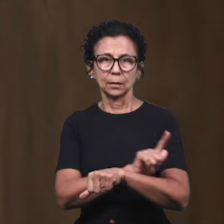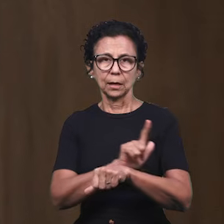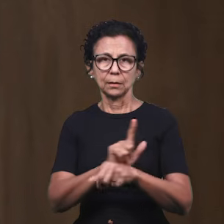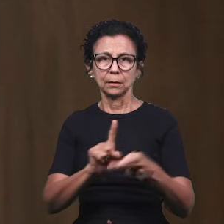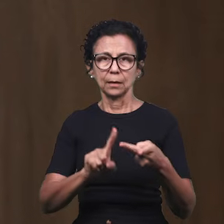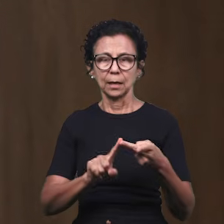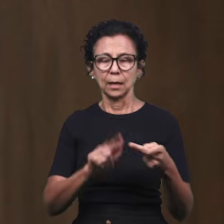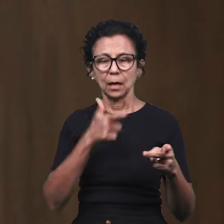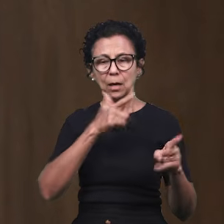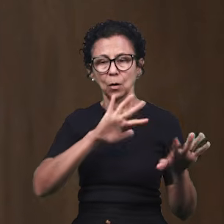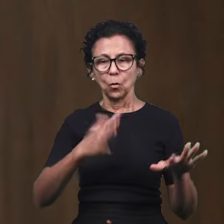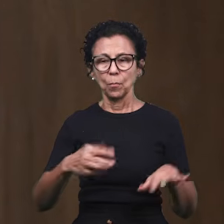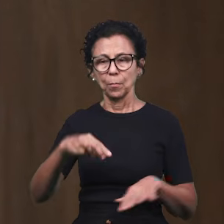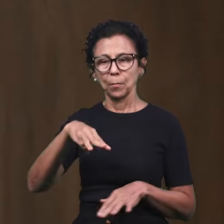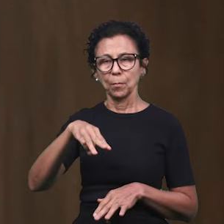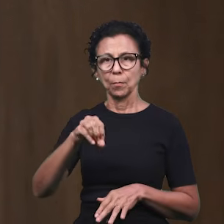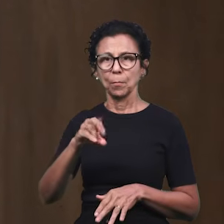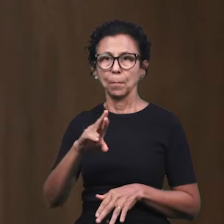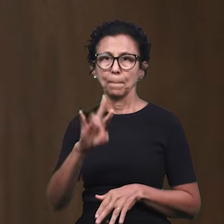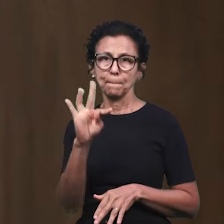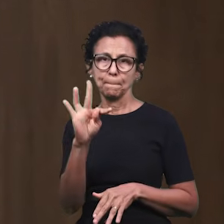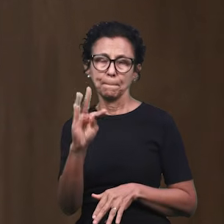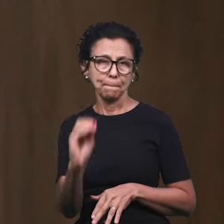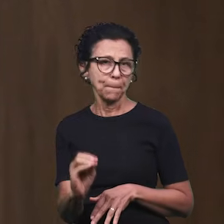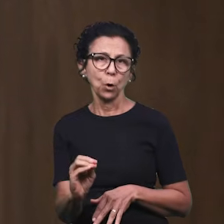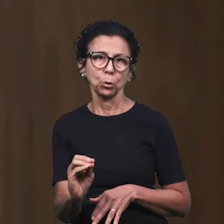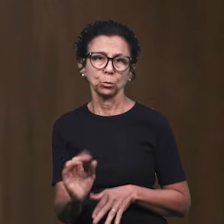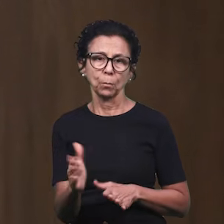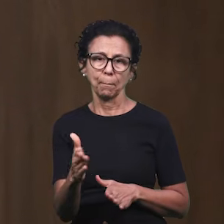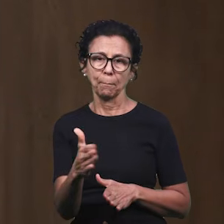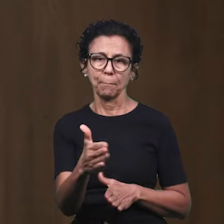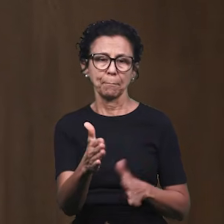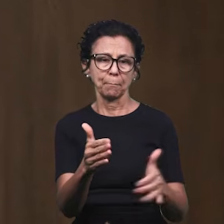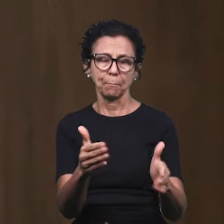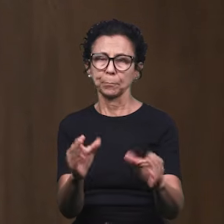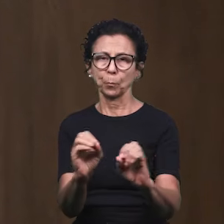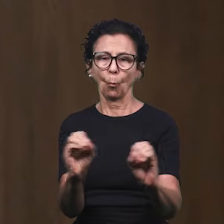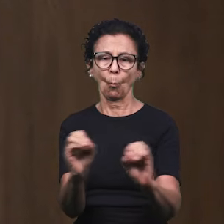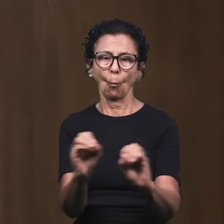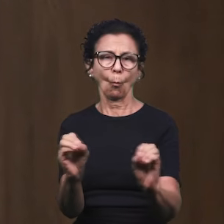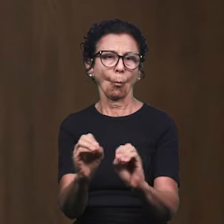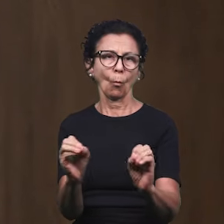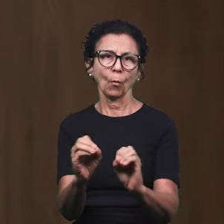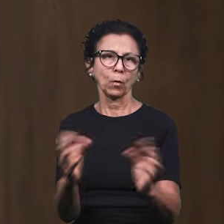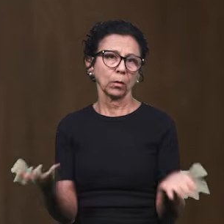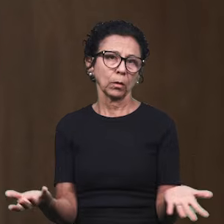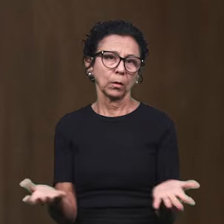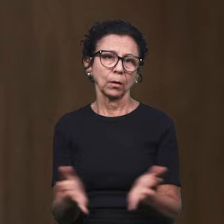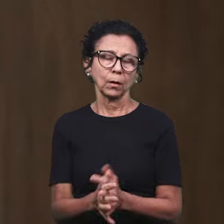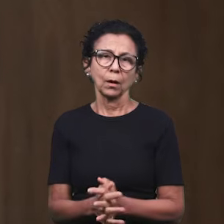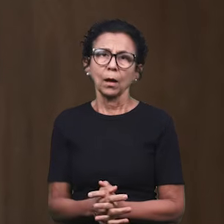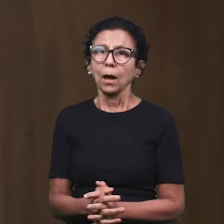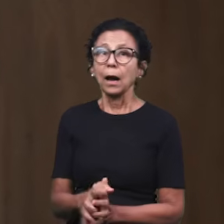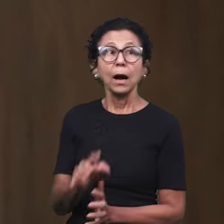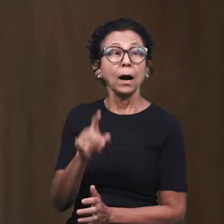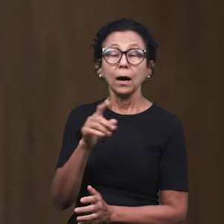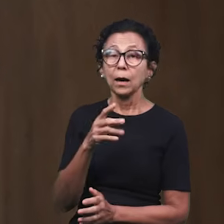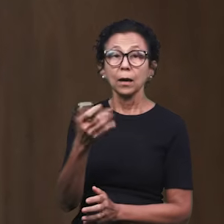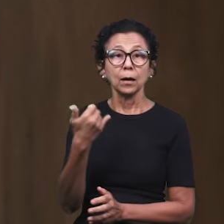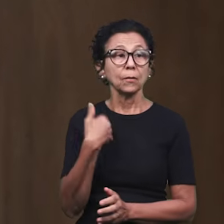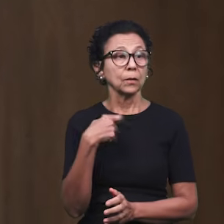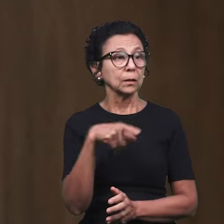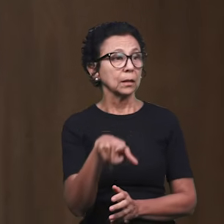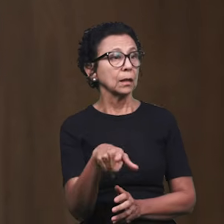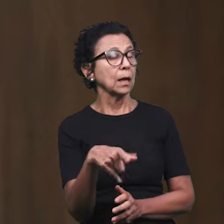Morto. Mar Morto. Só que o Mar Morto, como o nome próprio diz, é morto, não tem peixe, até hoje não tem peixe. Salinidade altíssima, Agora né? diz que está tendo uns milagres lá,